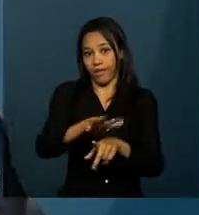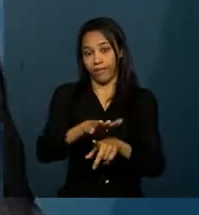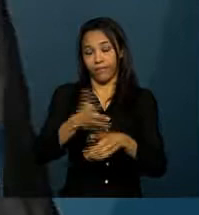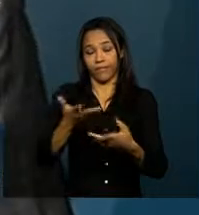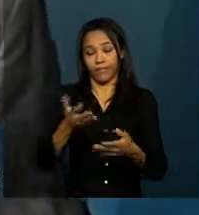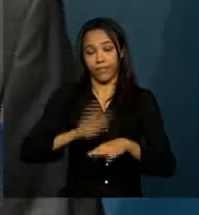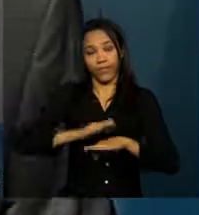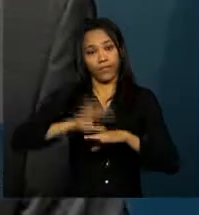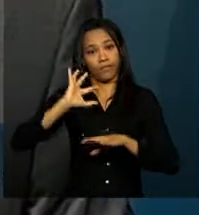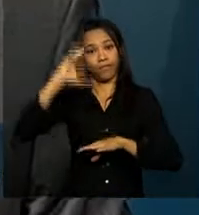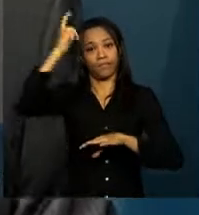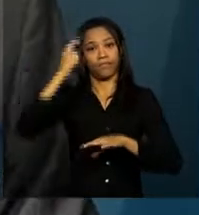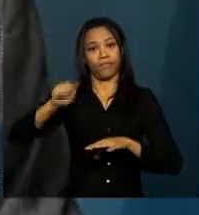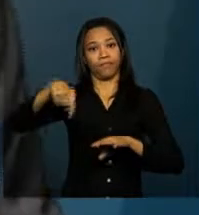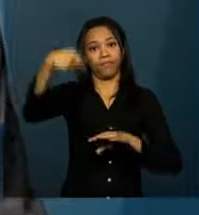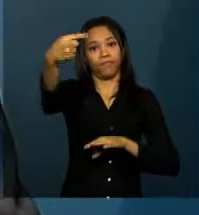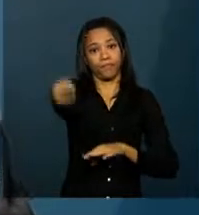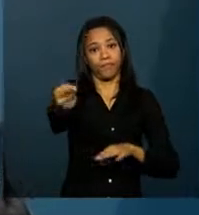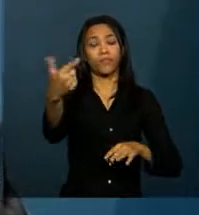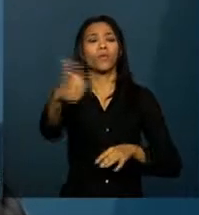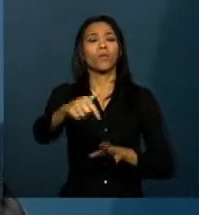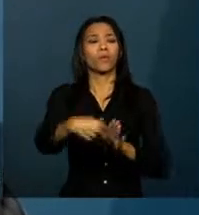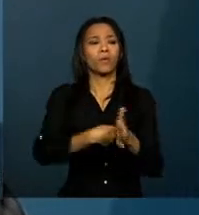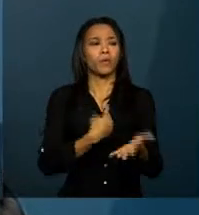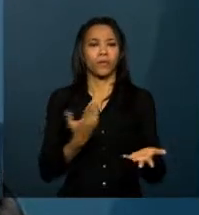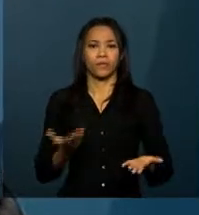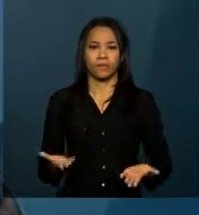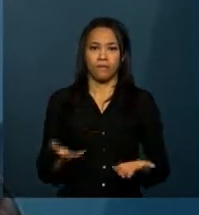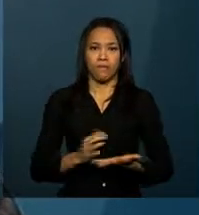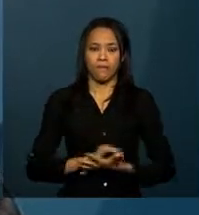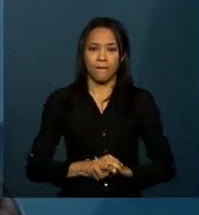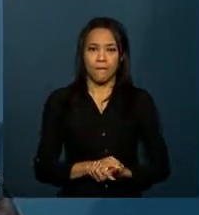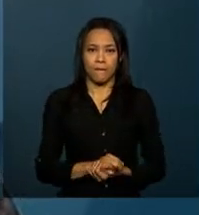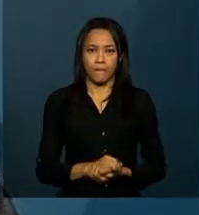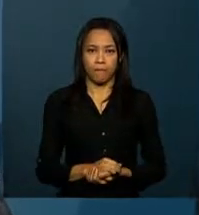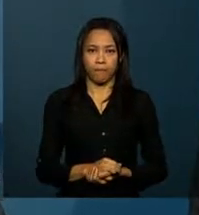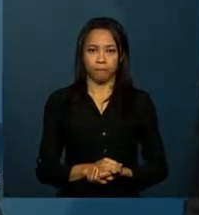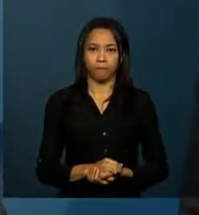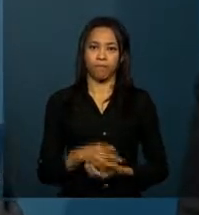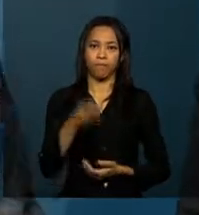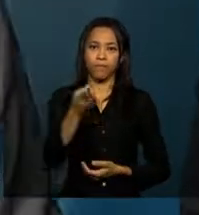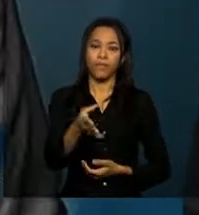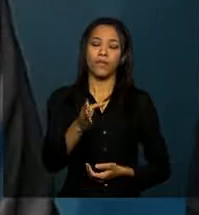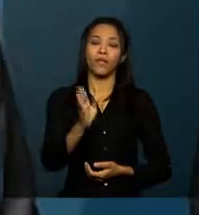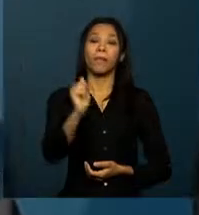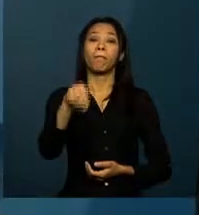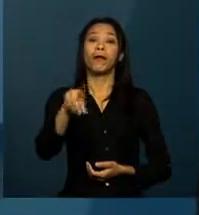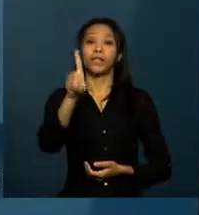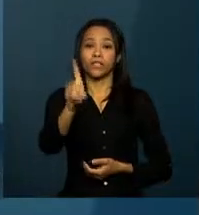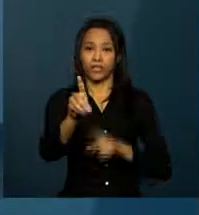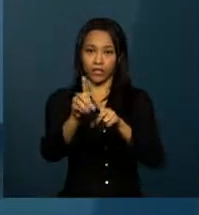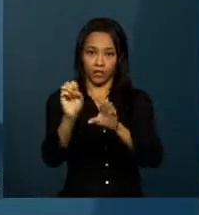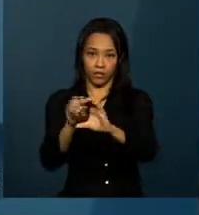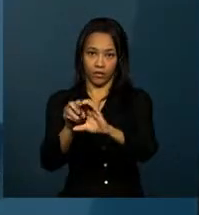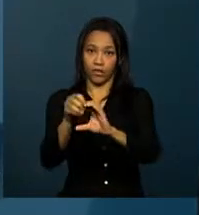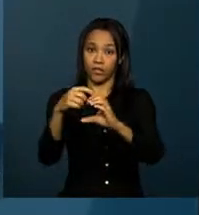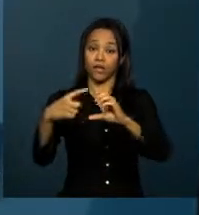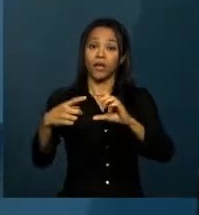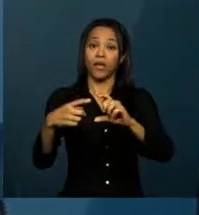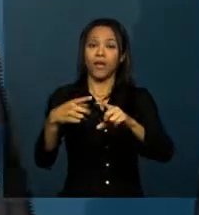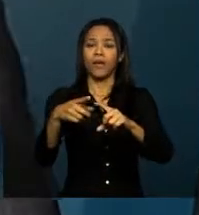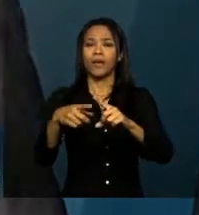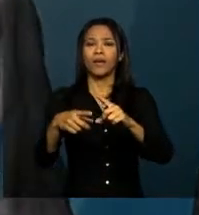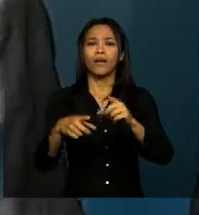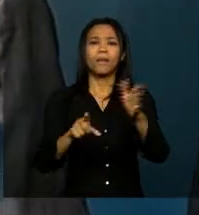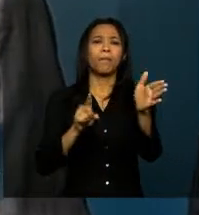decidido. O que mais? Ministro, TV Band, sobre as 10 empreiteiras envolvidas na Lava Jato,